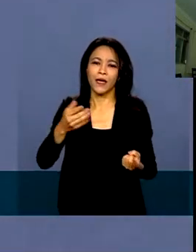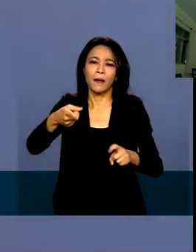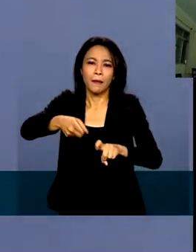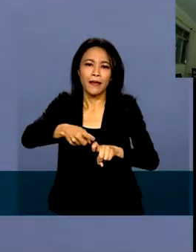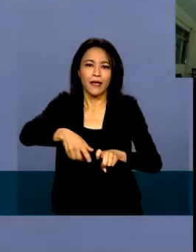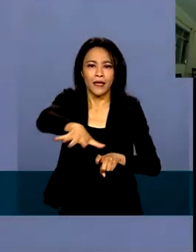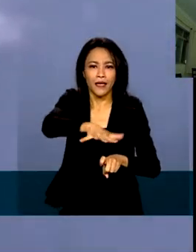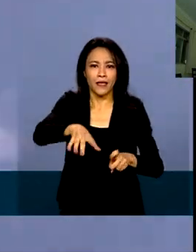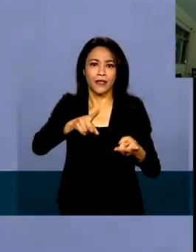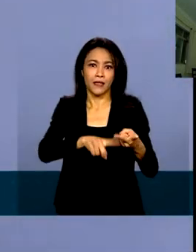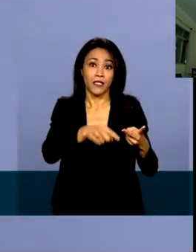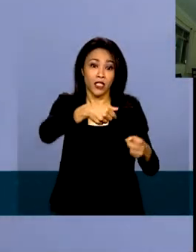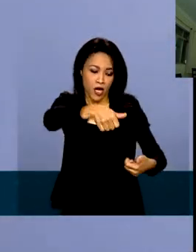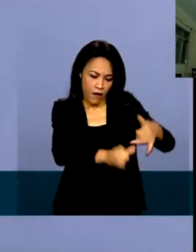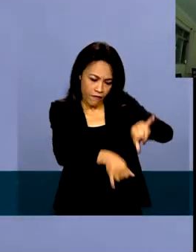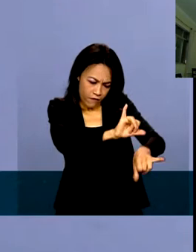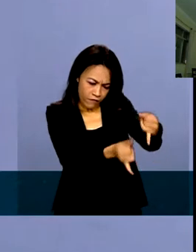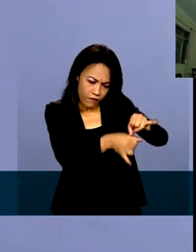irmão